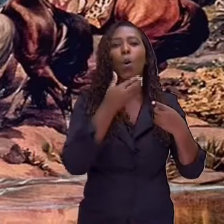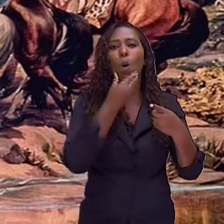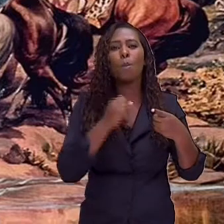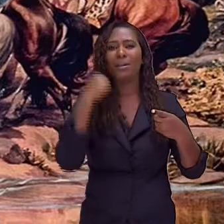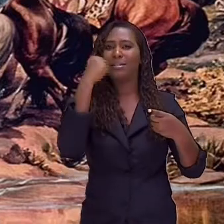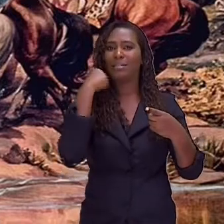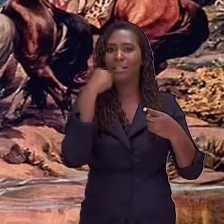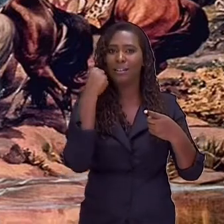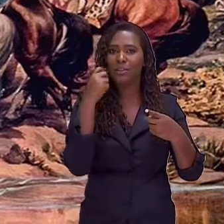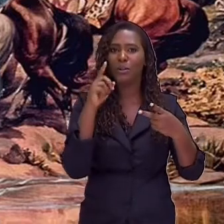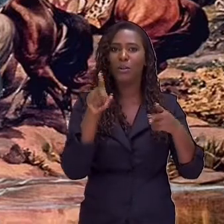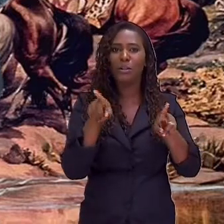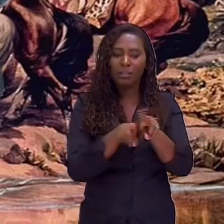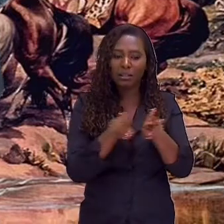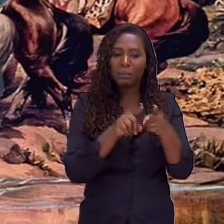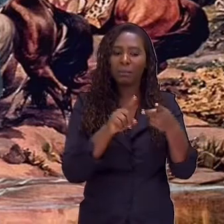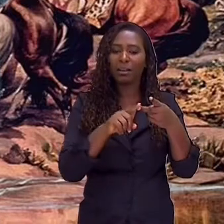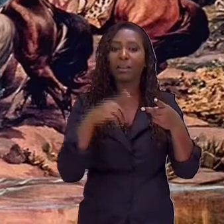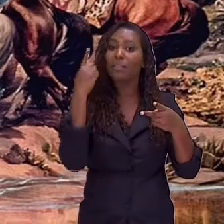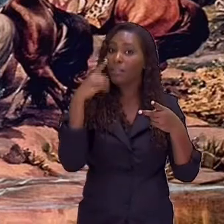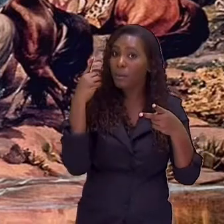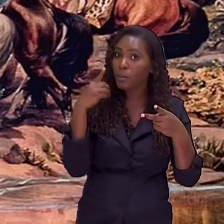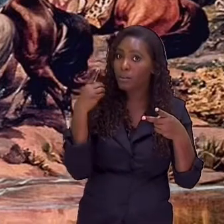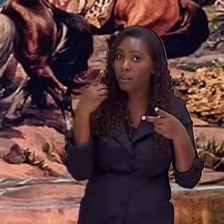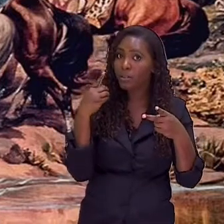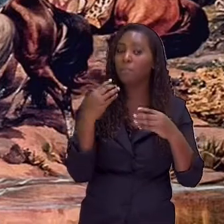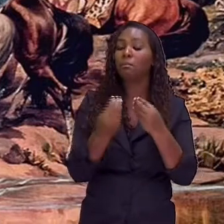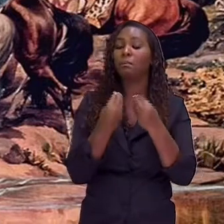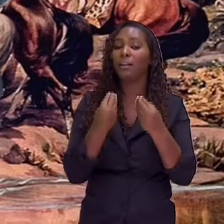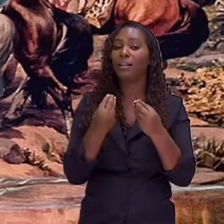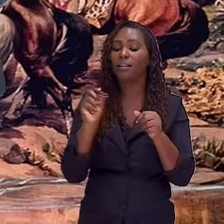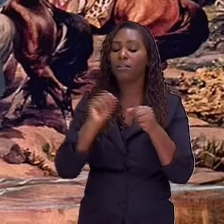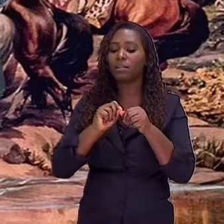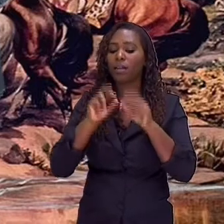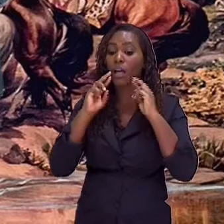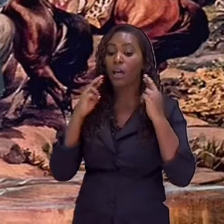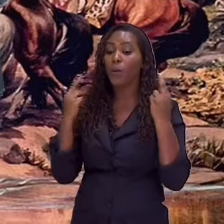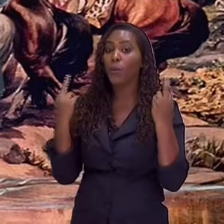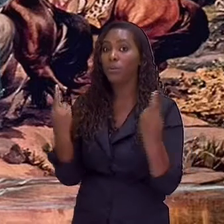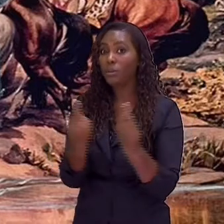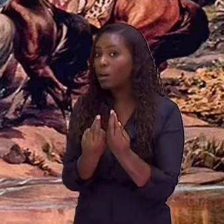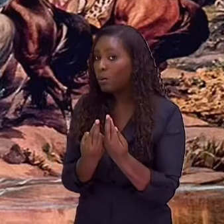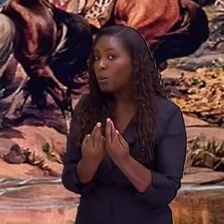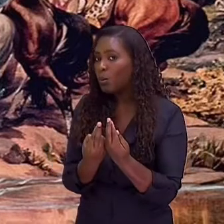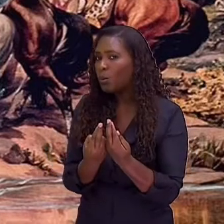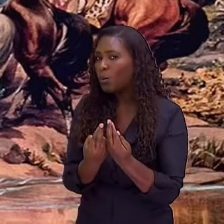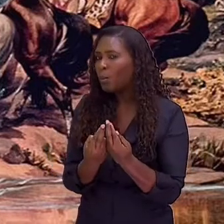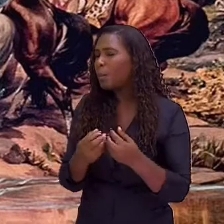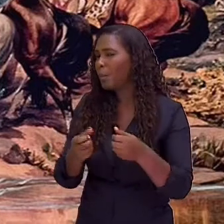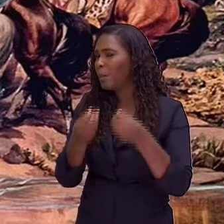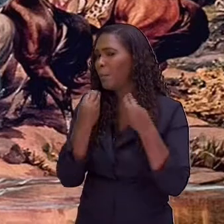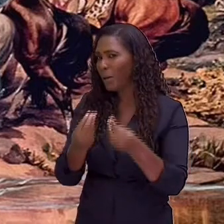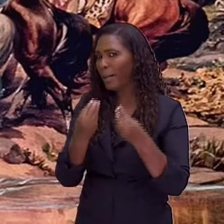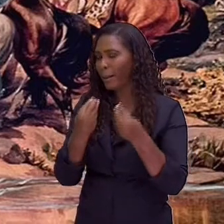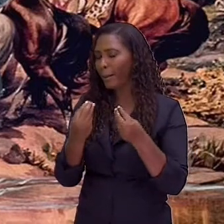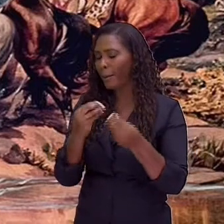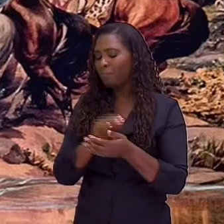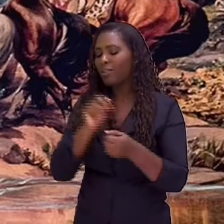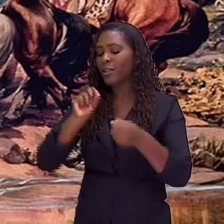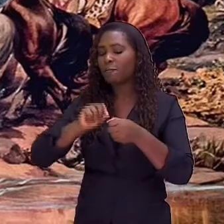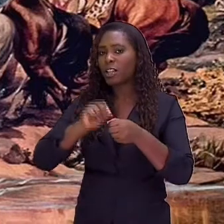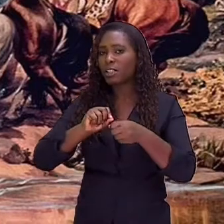que precisavam fazer uma Constituição em que os 3 poderes sejam bem divididos de forma